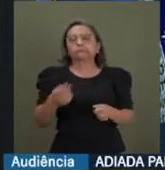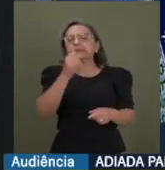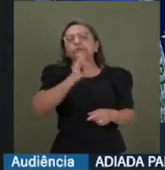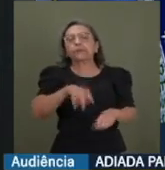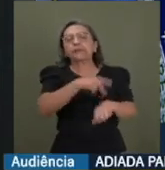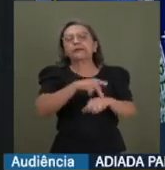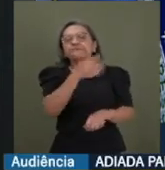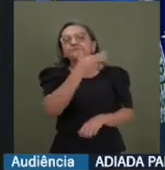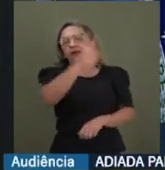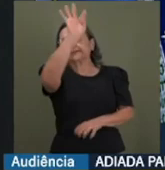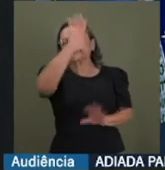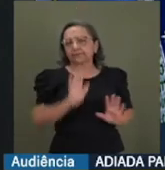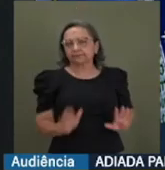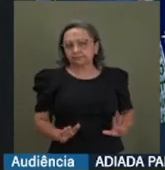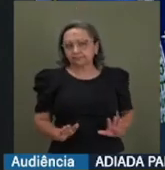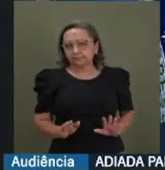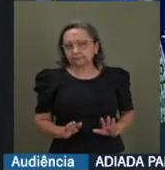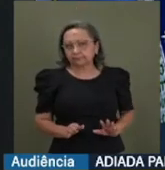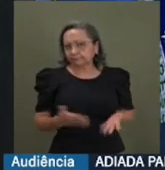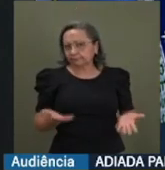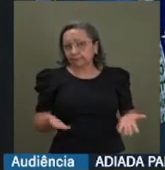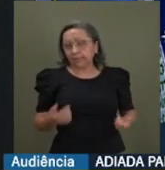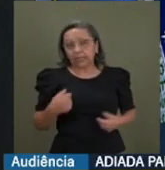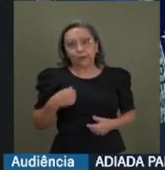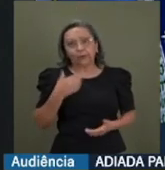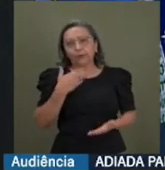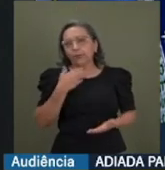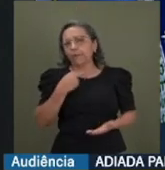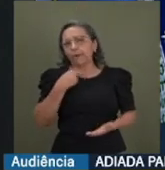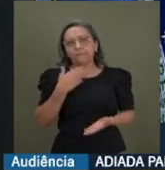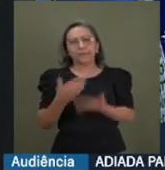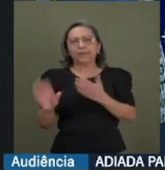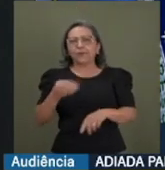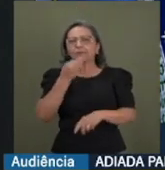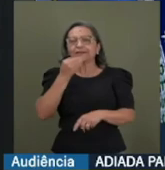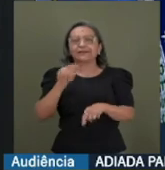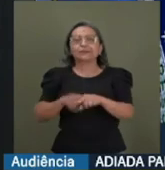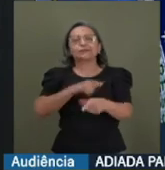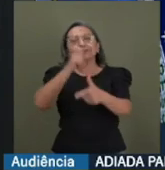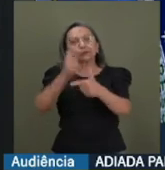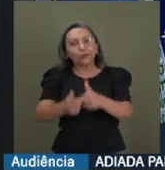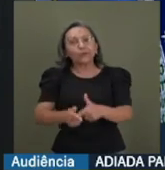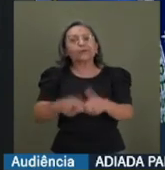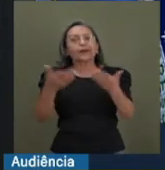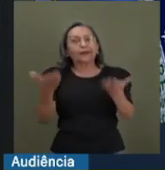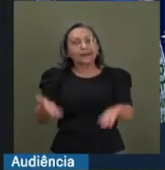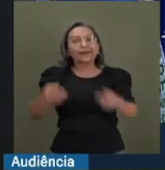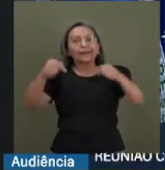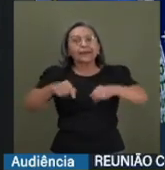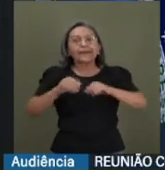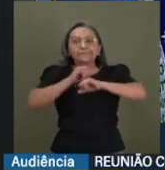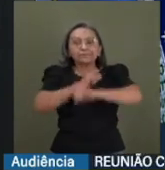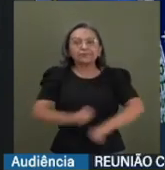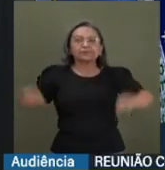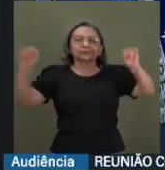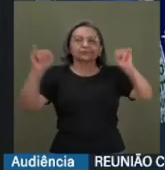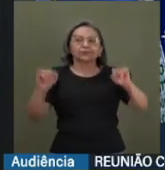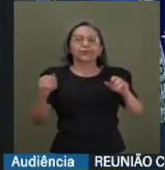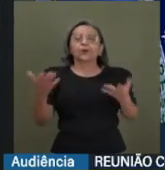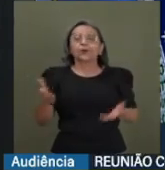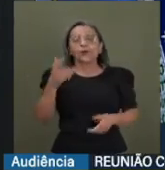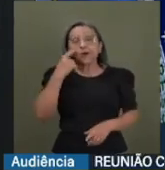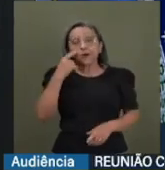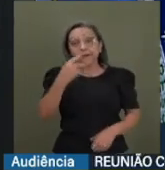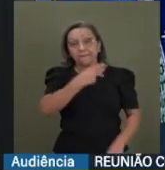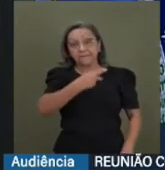França. E eu não posso perder a oportunidade de mais uma vez fazer este registro. O